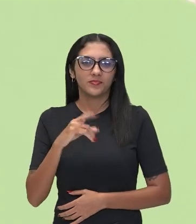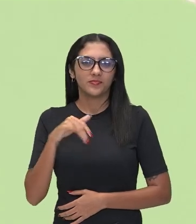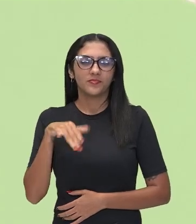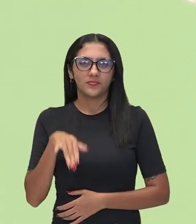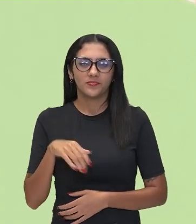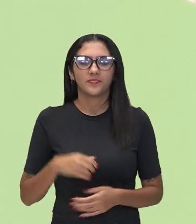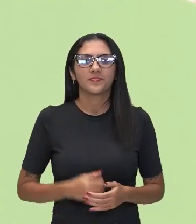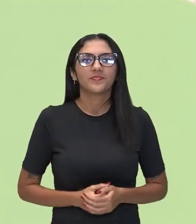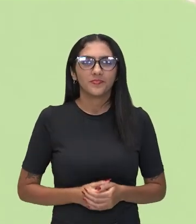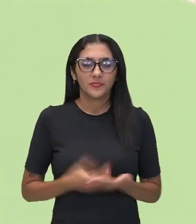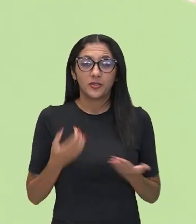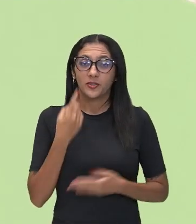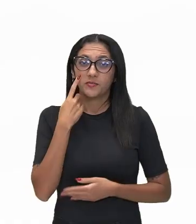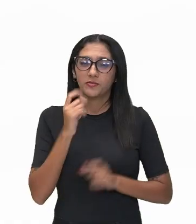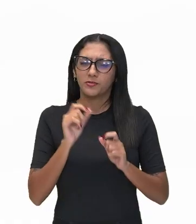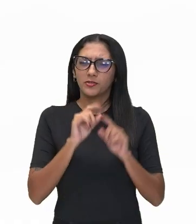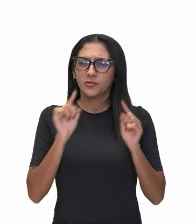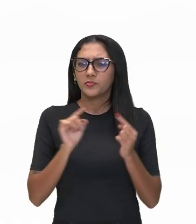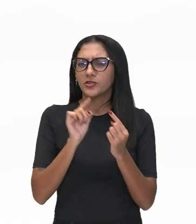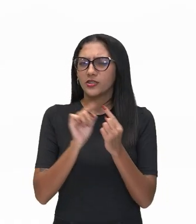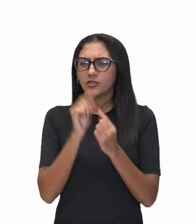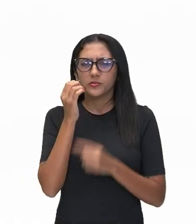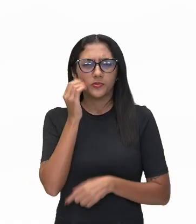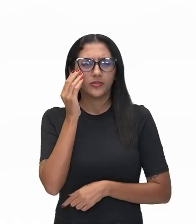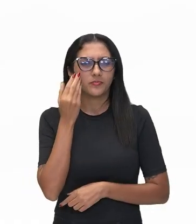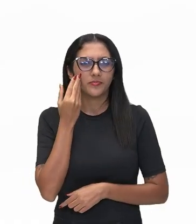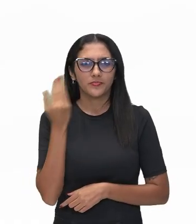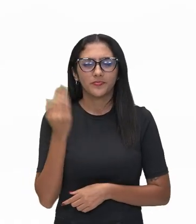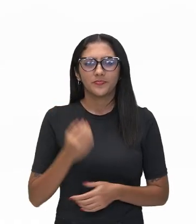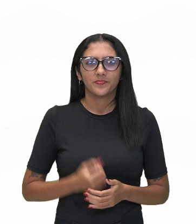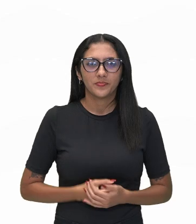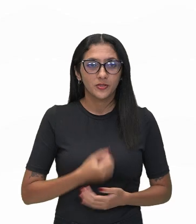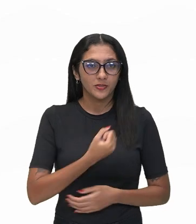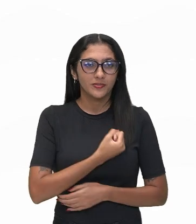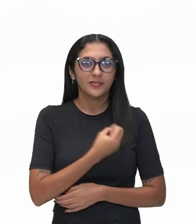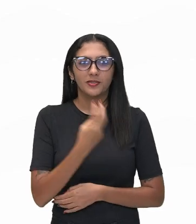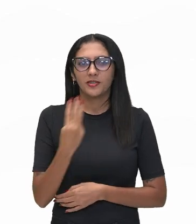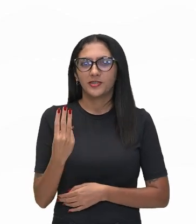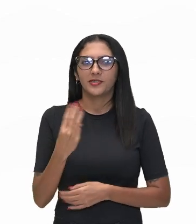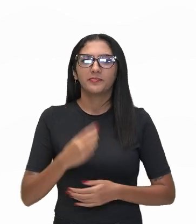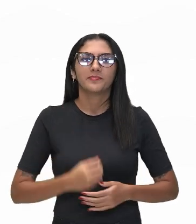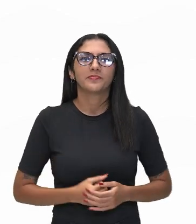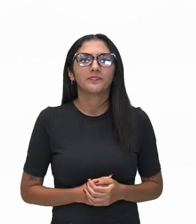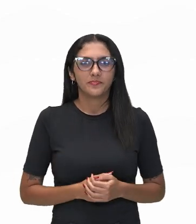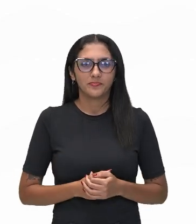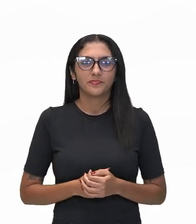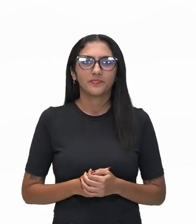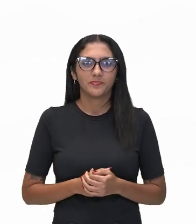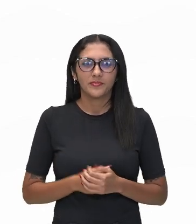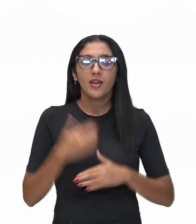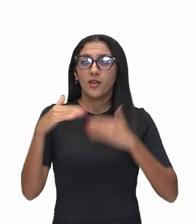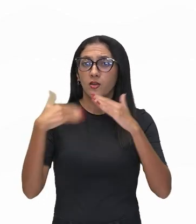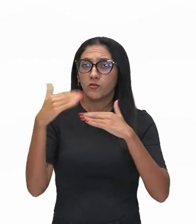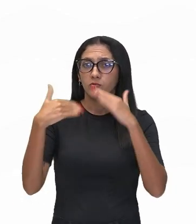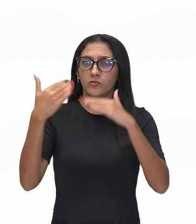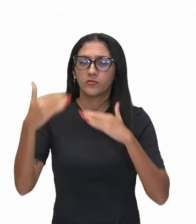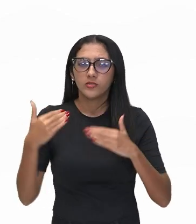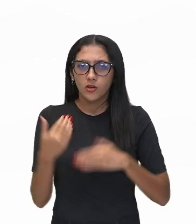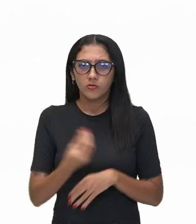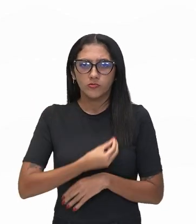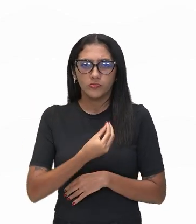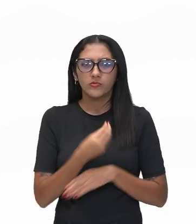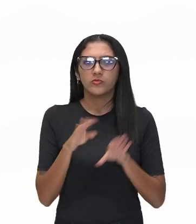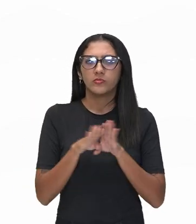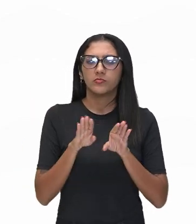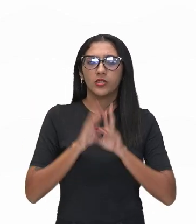que temos na nossa aula 3. Objeto de conhecimento, evolução dos seres vivos,